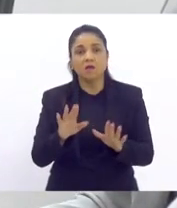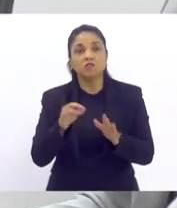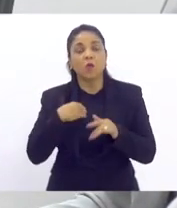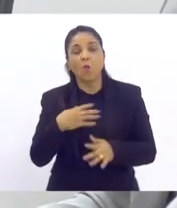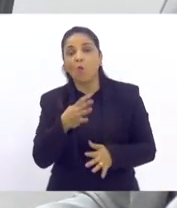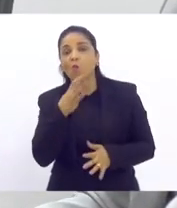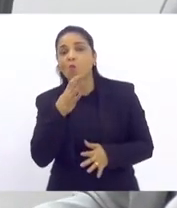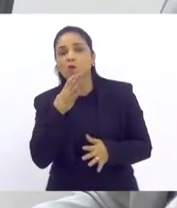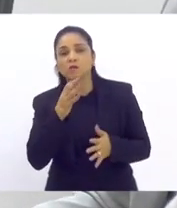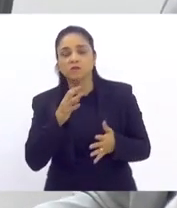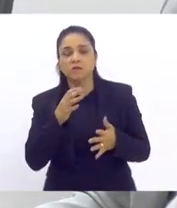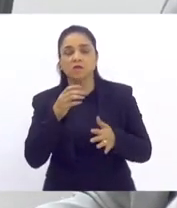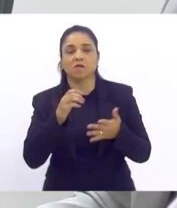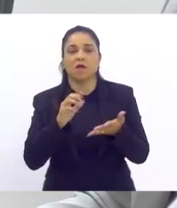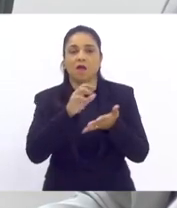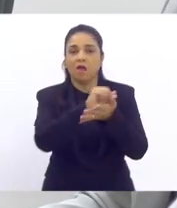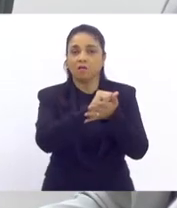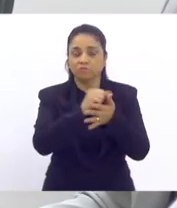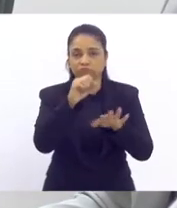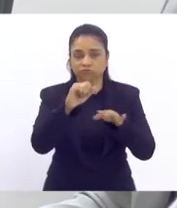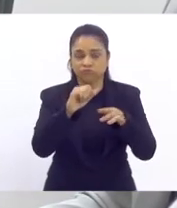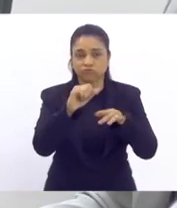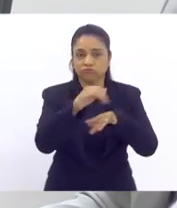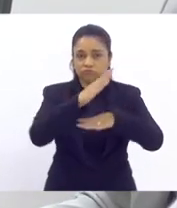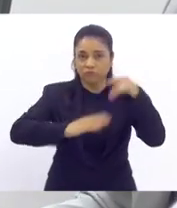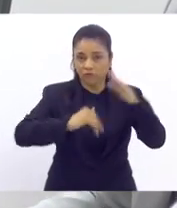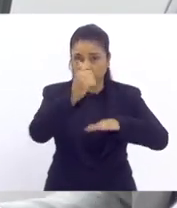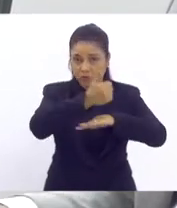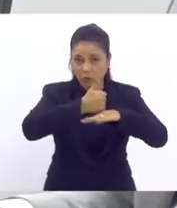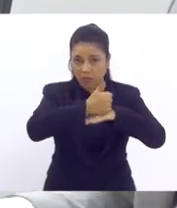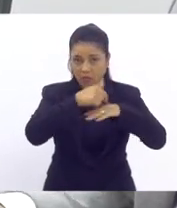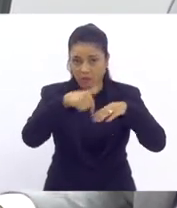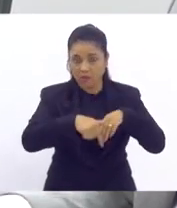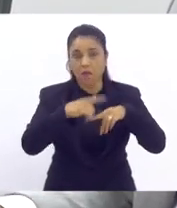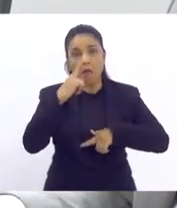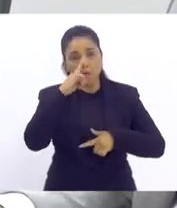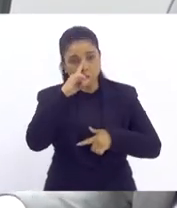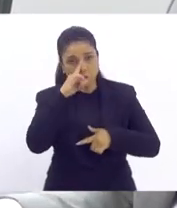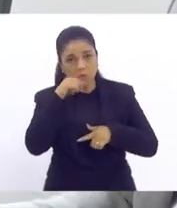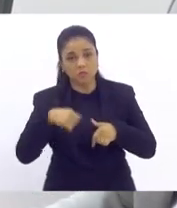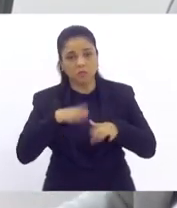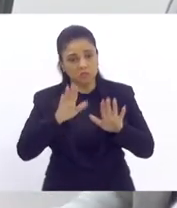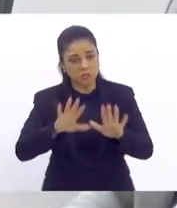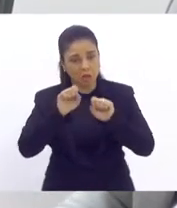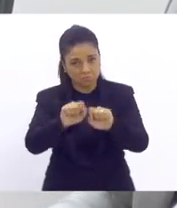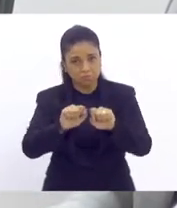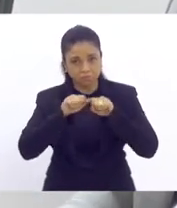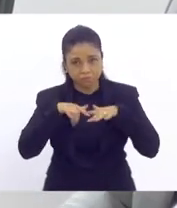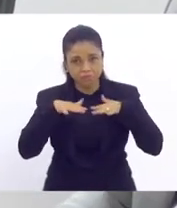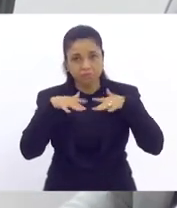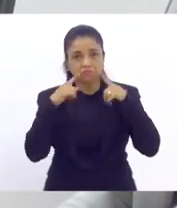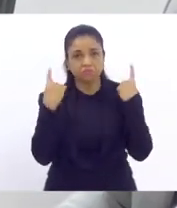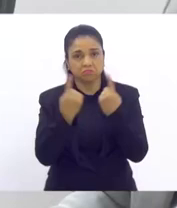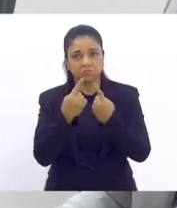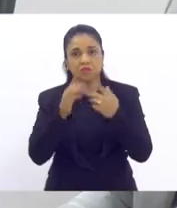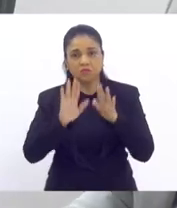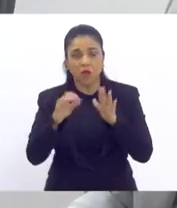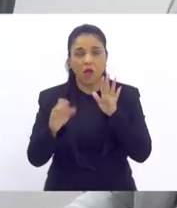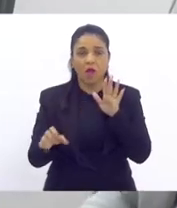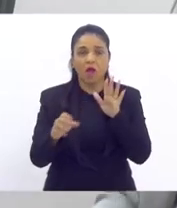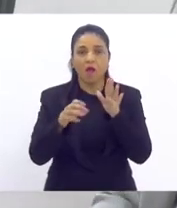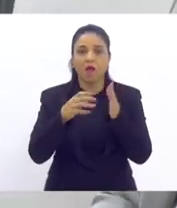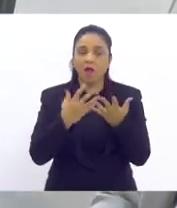sua reconhecer uma atividade que no Rio de Janeiro é perigosa como nós nessa casa já aprovamos leis similares reconhecendo